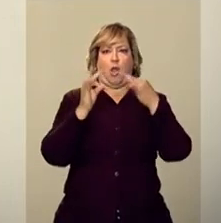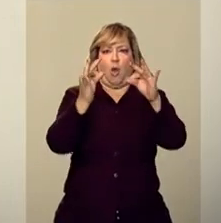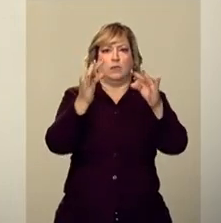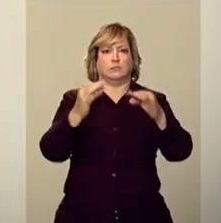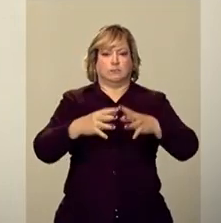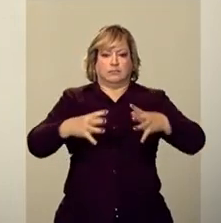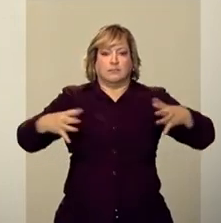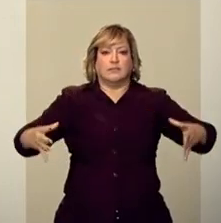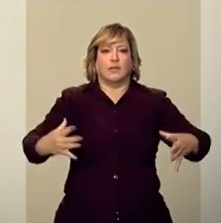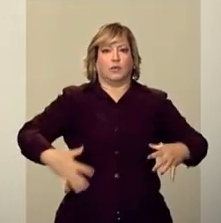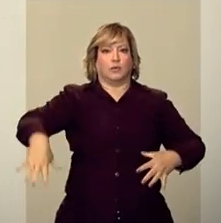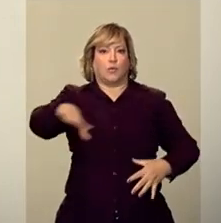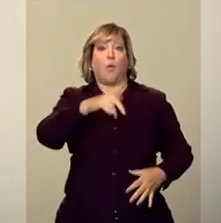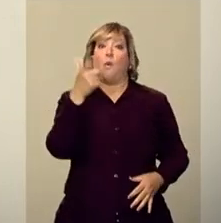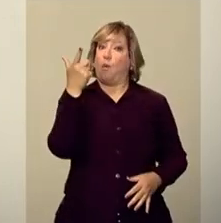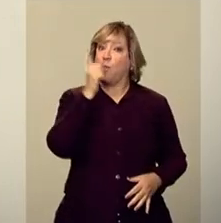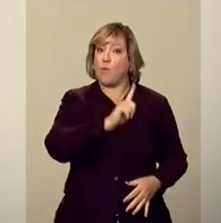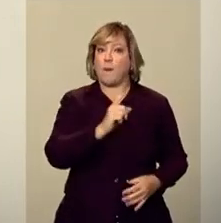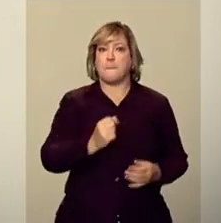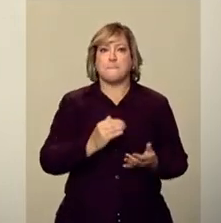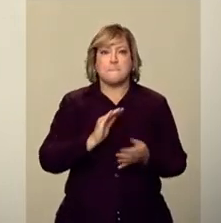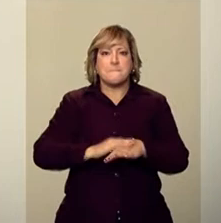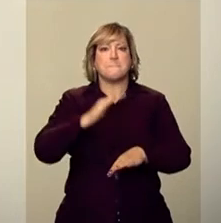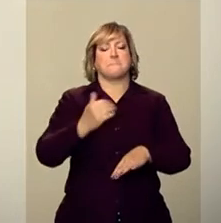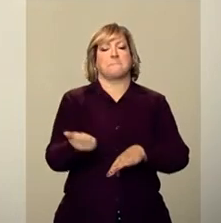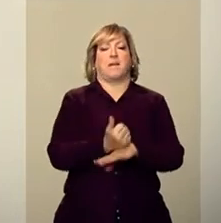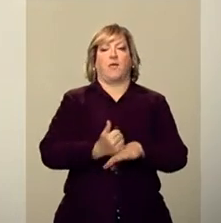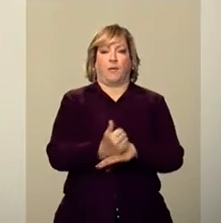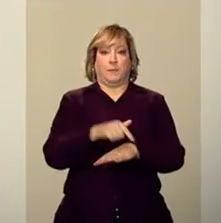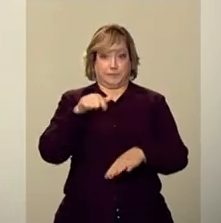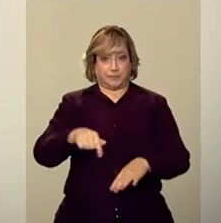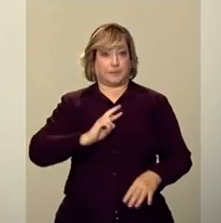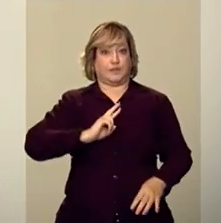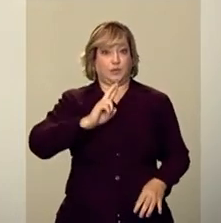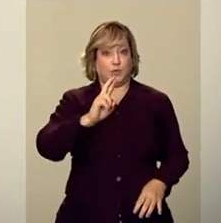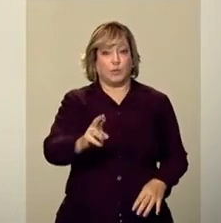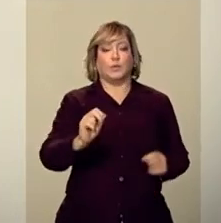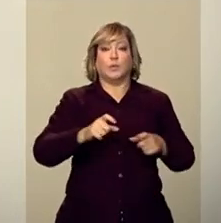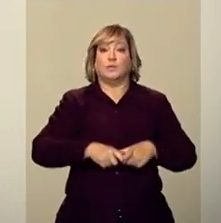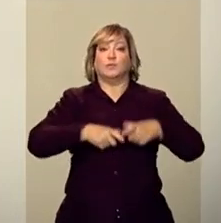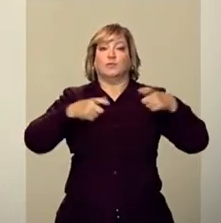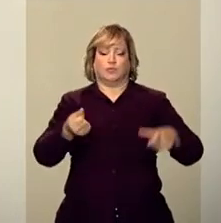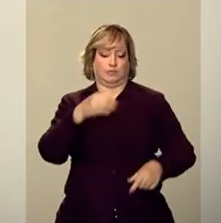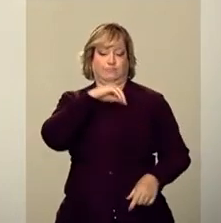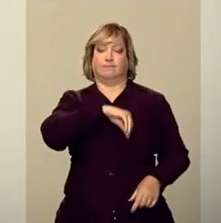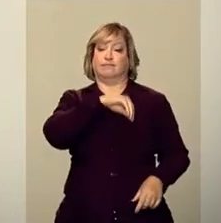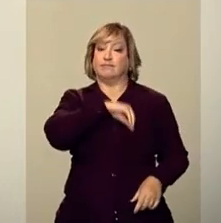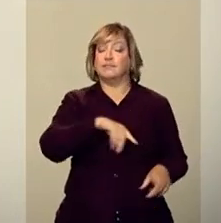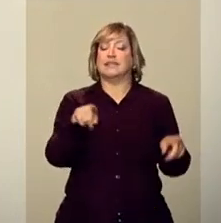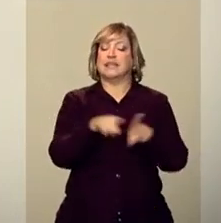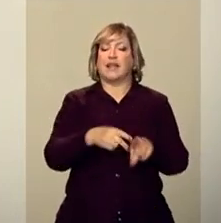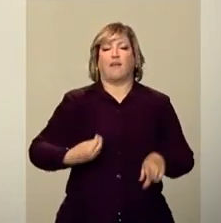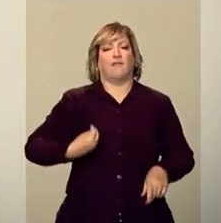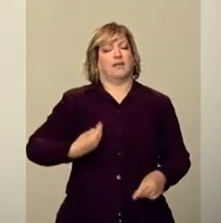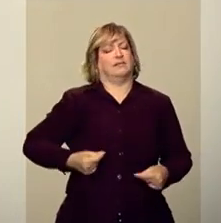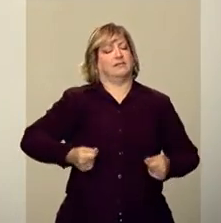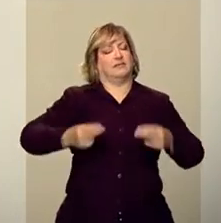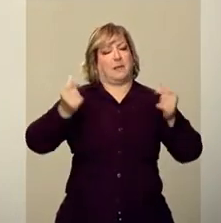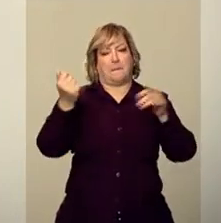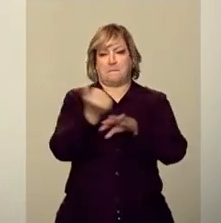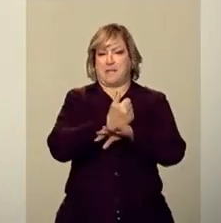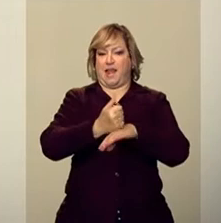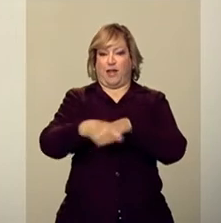propriedades e conseguem produzir mais e melhor O resultado é o aumento da renda e uma vida muito melhor